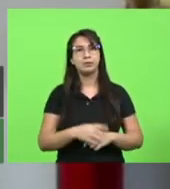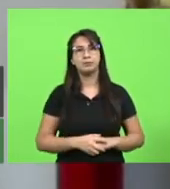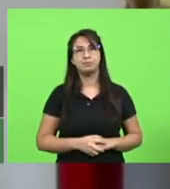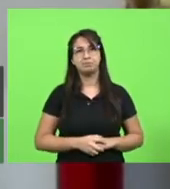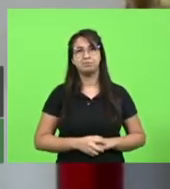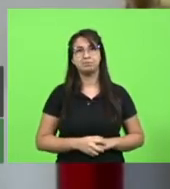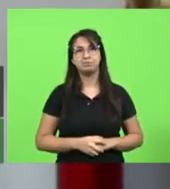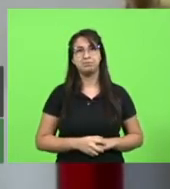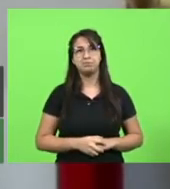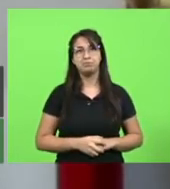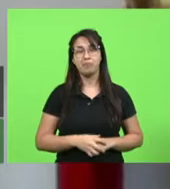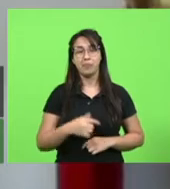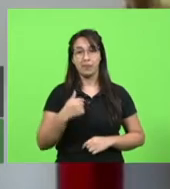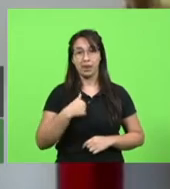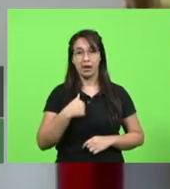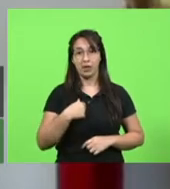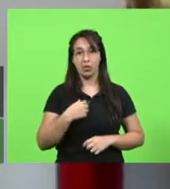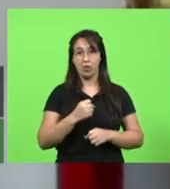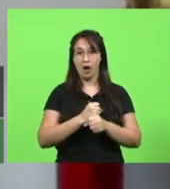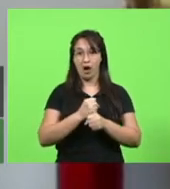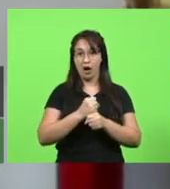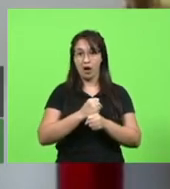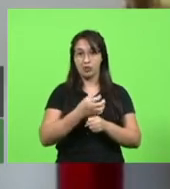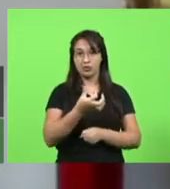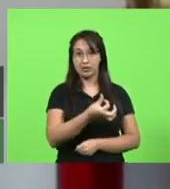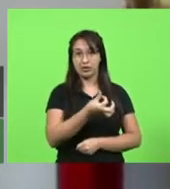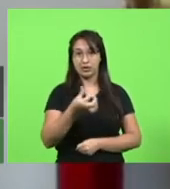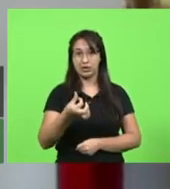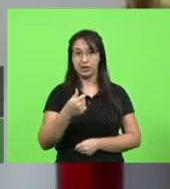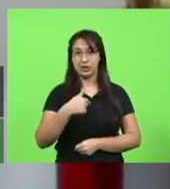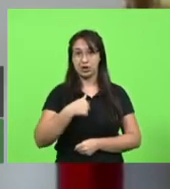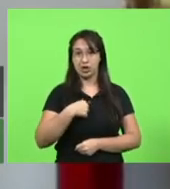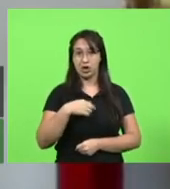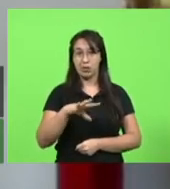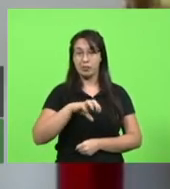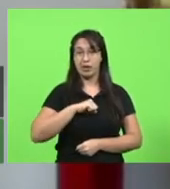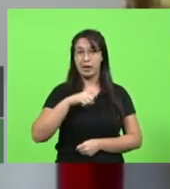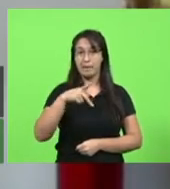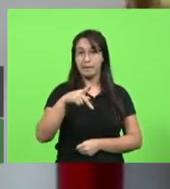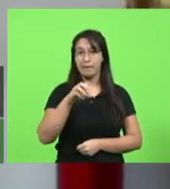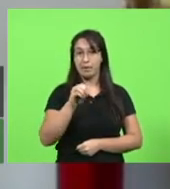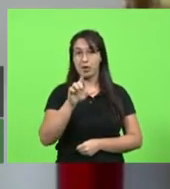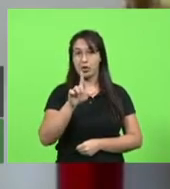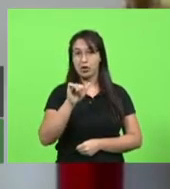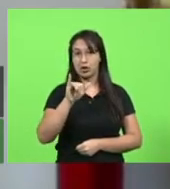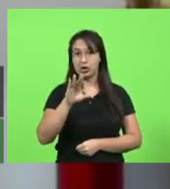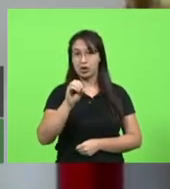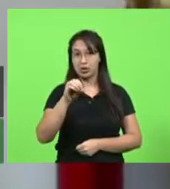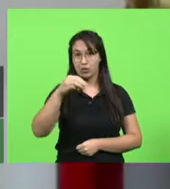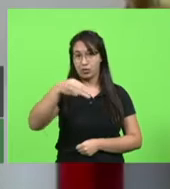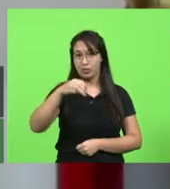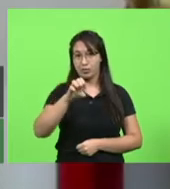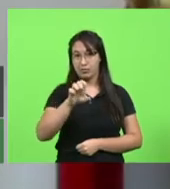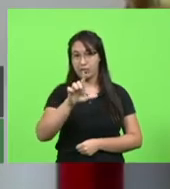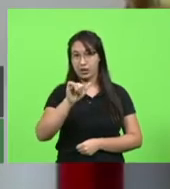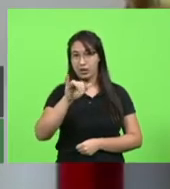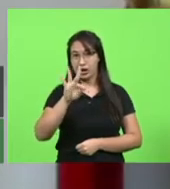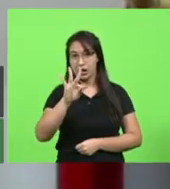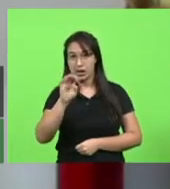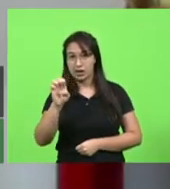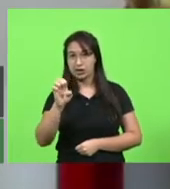Eu, em 66, eu tive poliomielite. Na época, não tinha vacina. Não